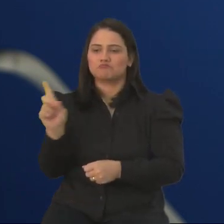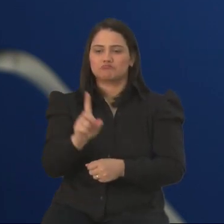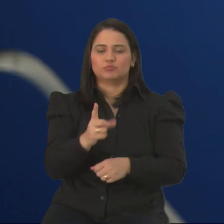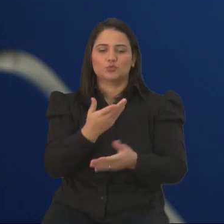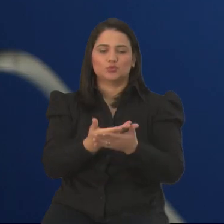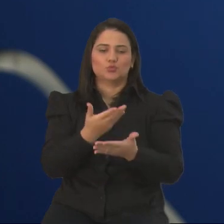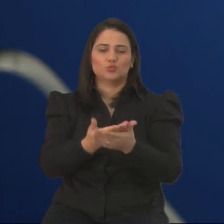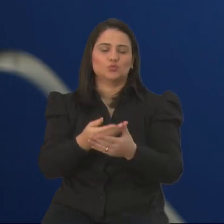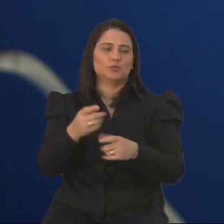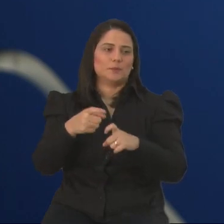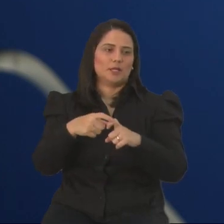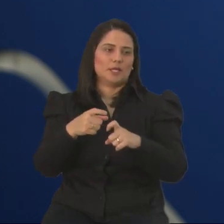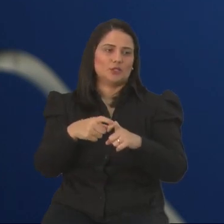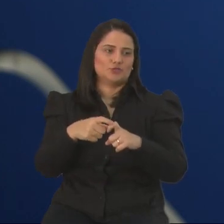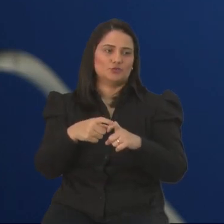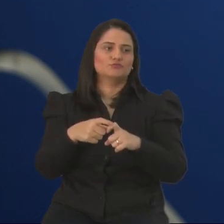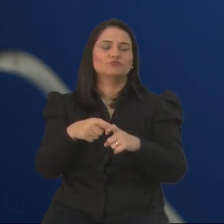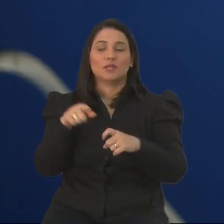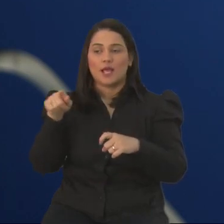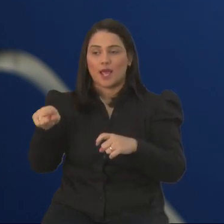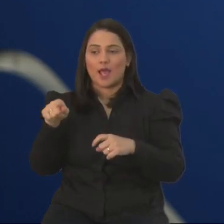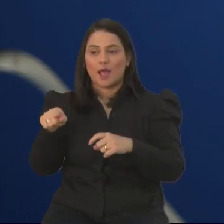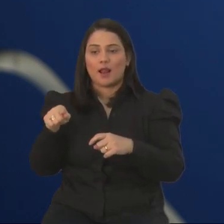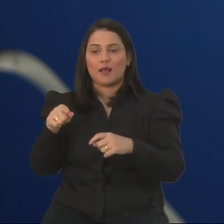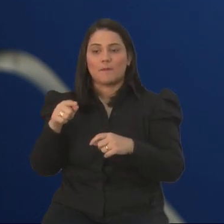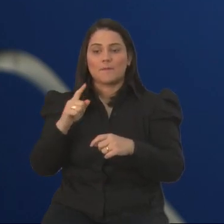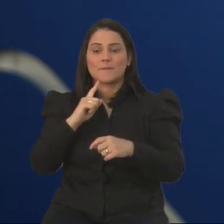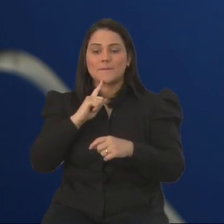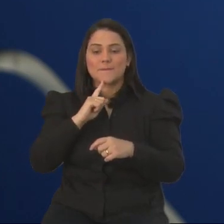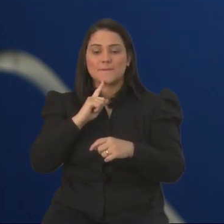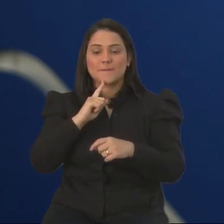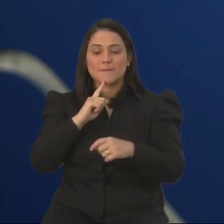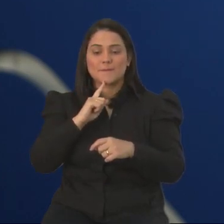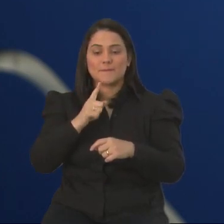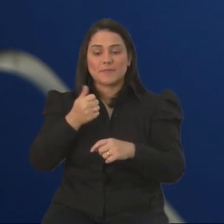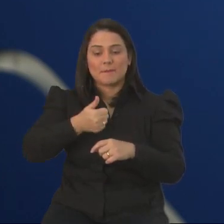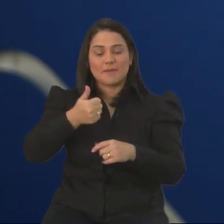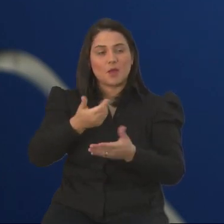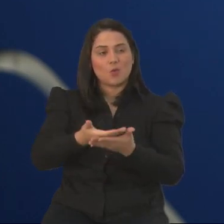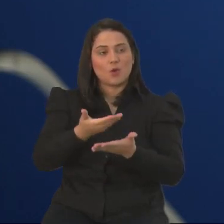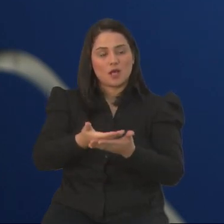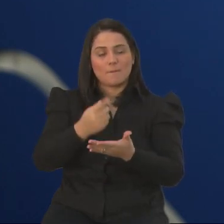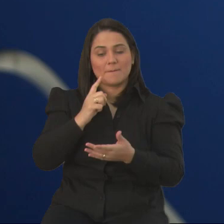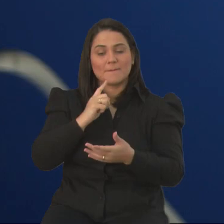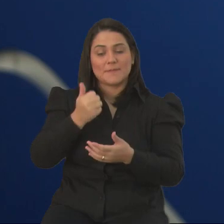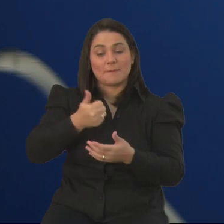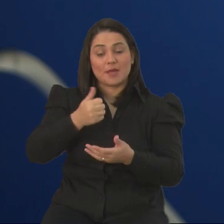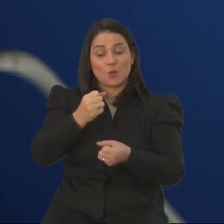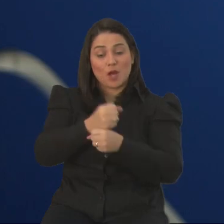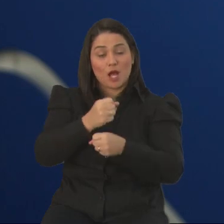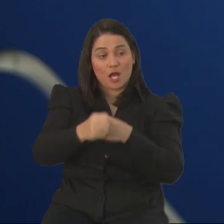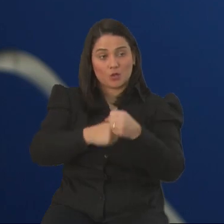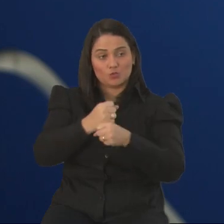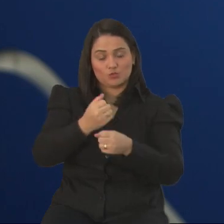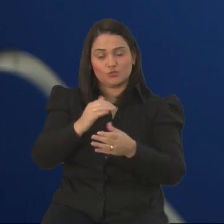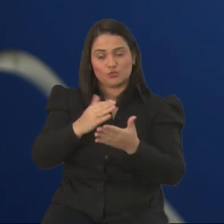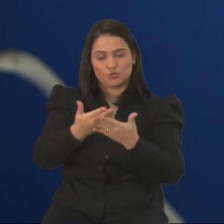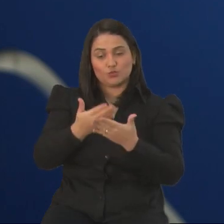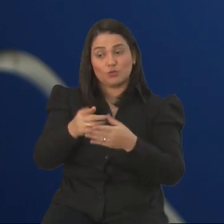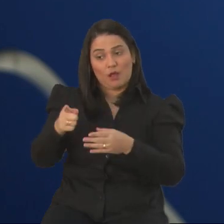E a reprovou no primeiro ano, sendo ela uma das melhores alunas da